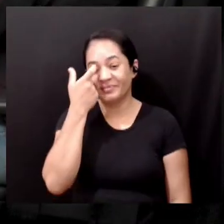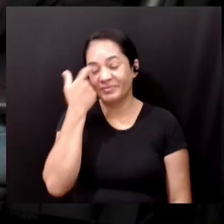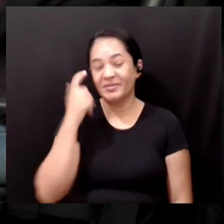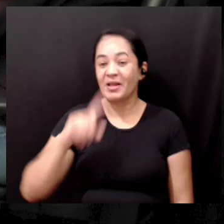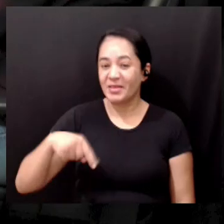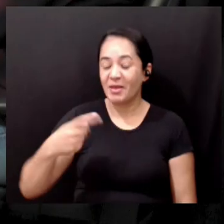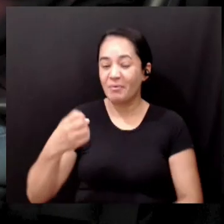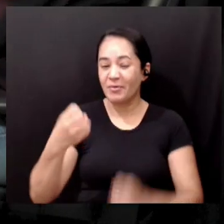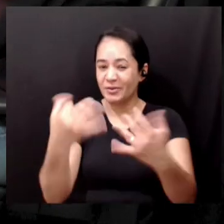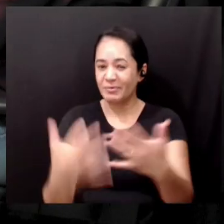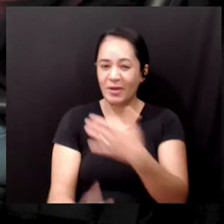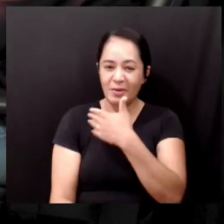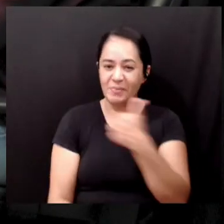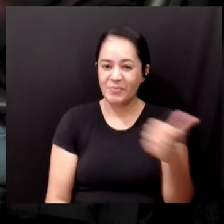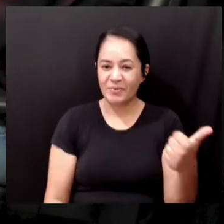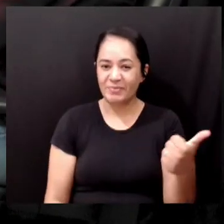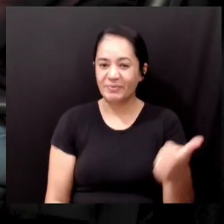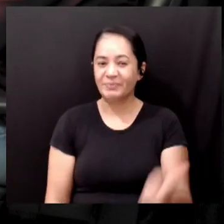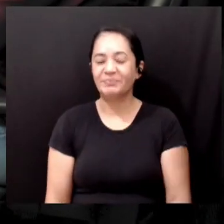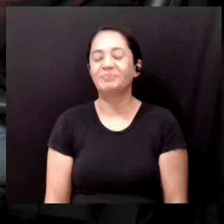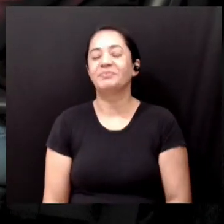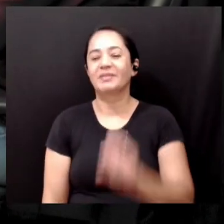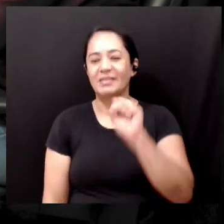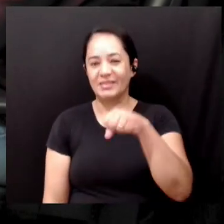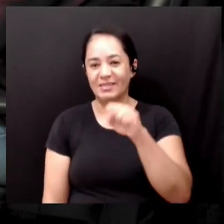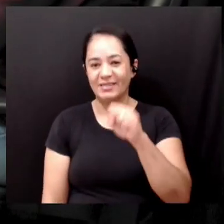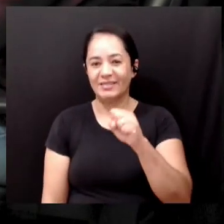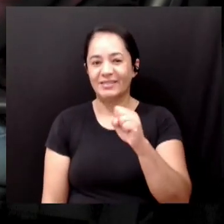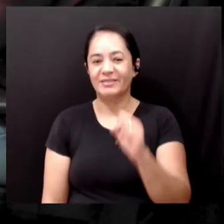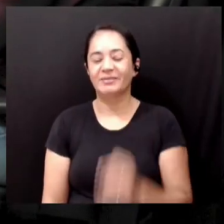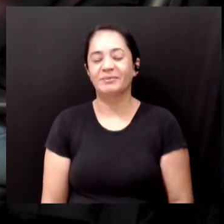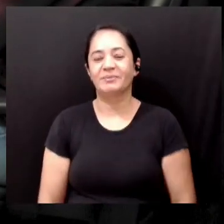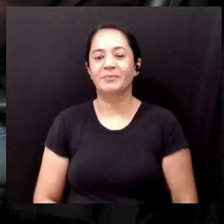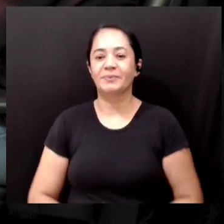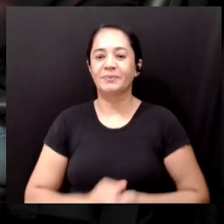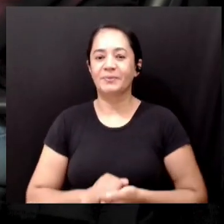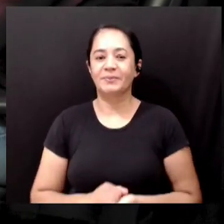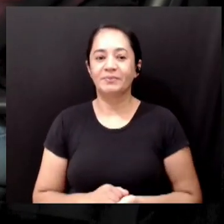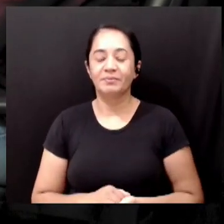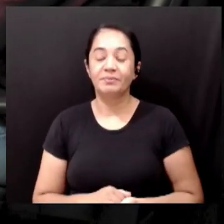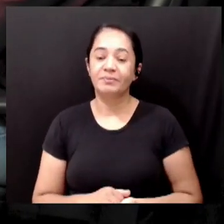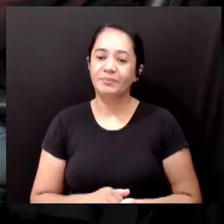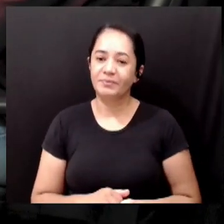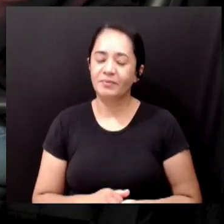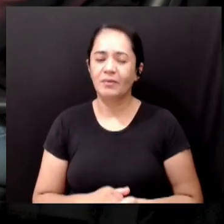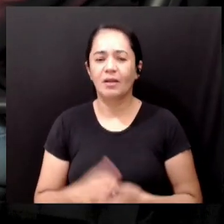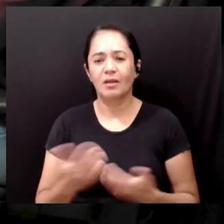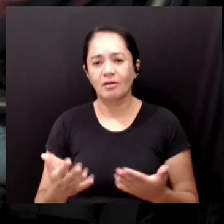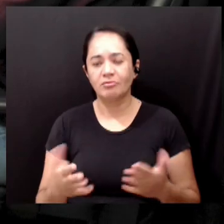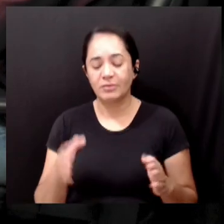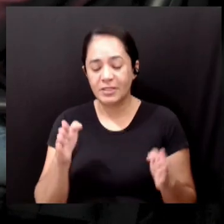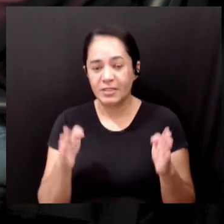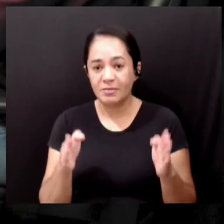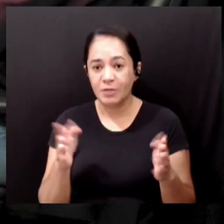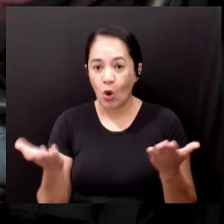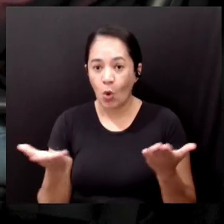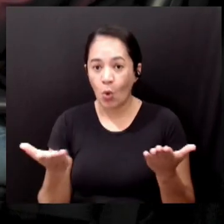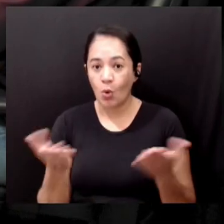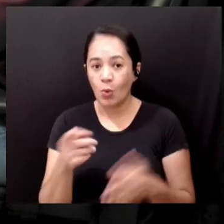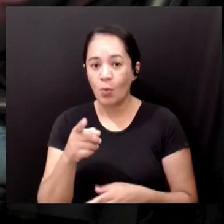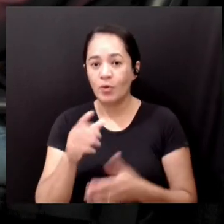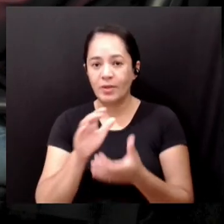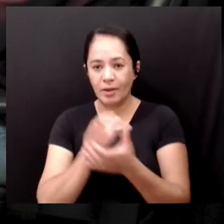desses para ver um projetos. pouquinho mais aí como ficou. Entendi. E aí, nesse meio tempo, hoje você é casado. Hoje eu sou casado.